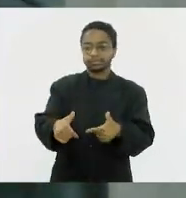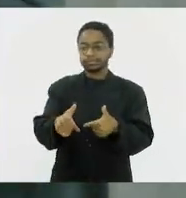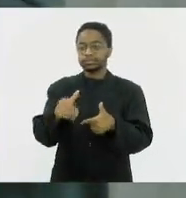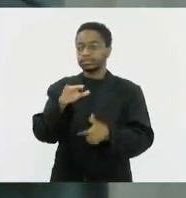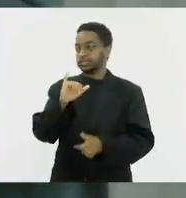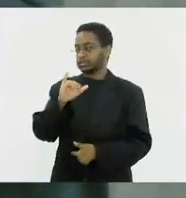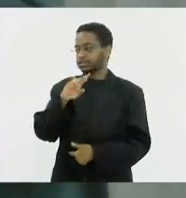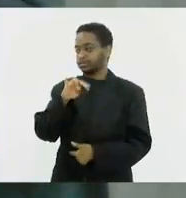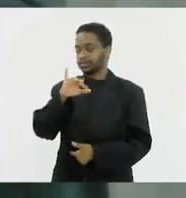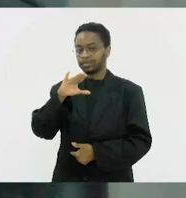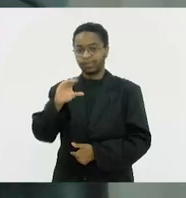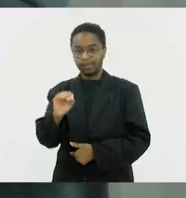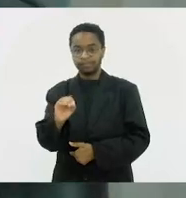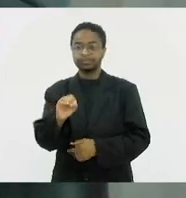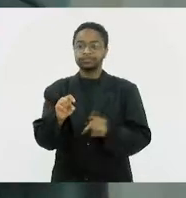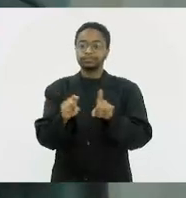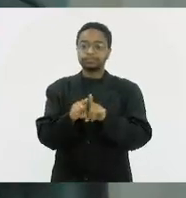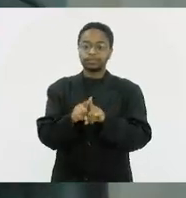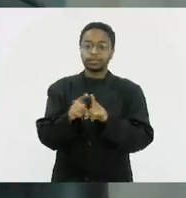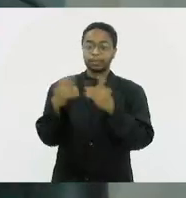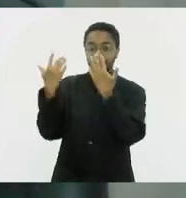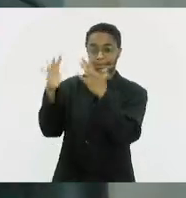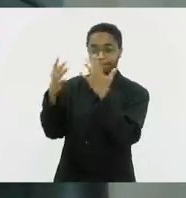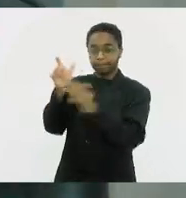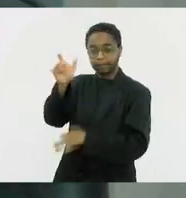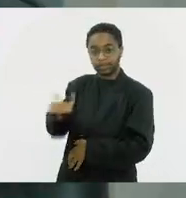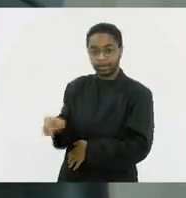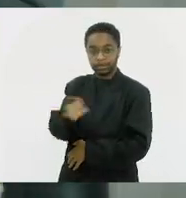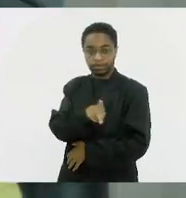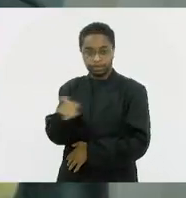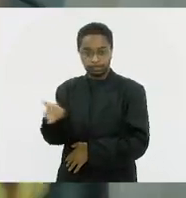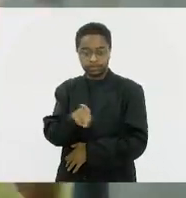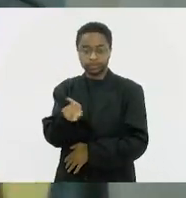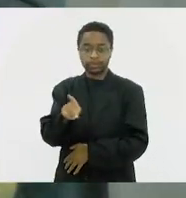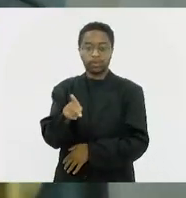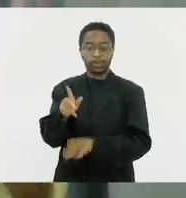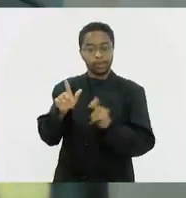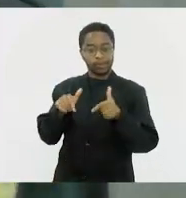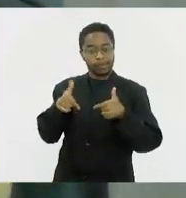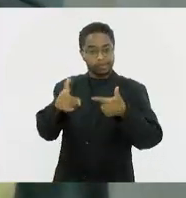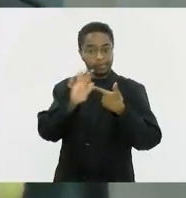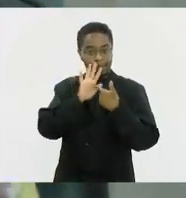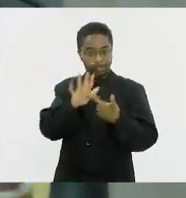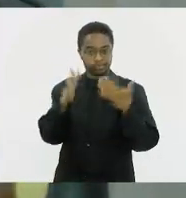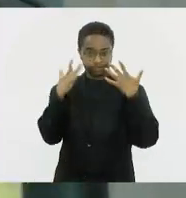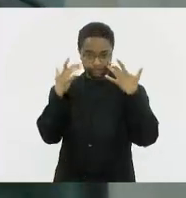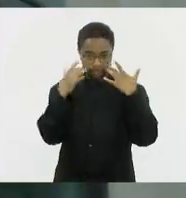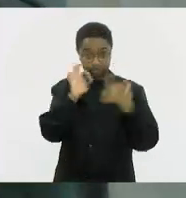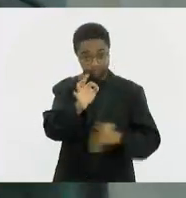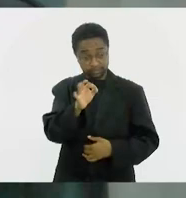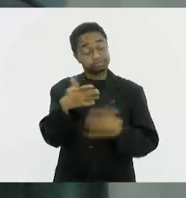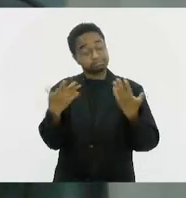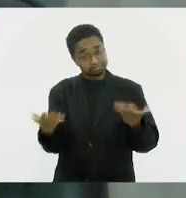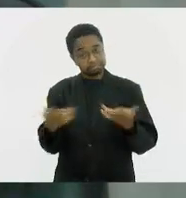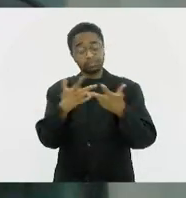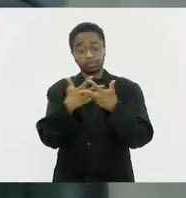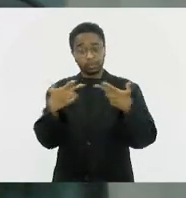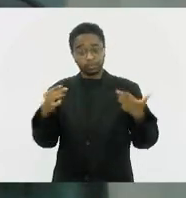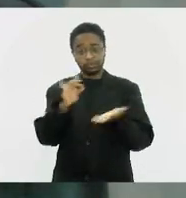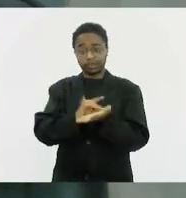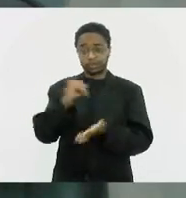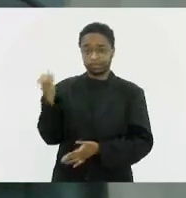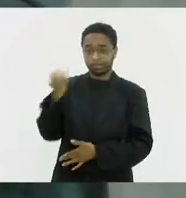fazer, como eu dou parabéns ao professor que está fazendo uma encenação, não é? Que vai ter aí. Isso aí é uma coisa muito